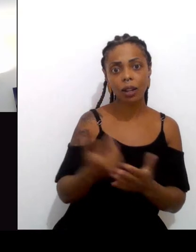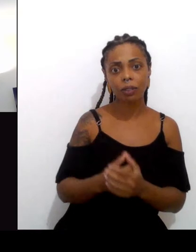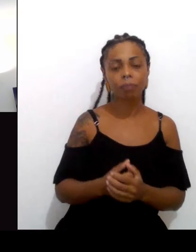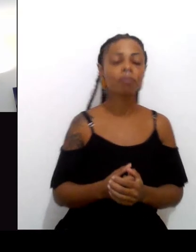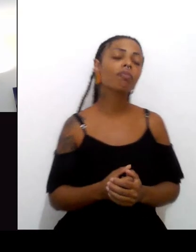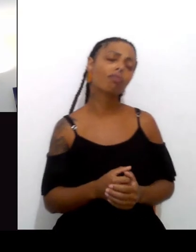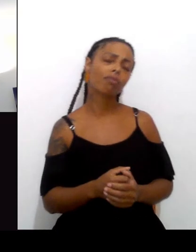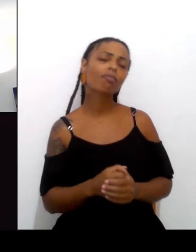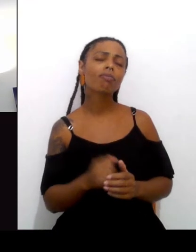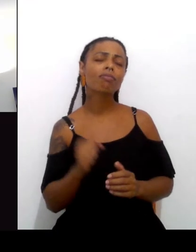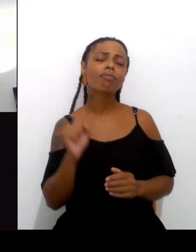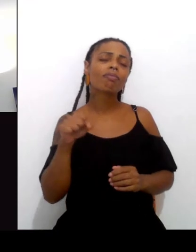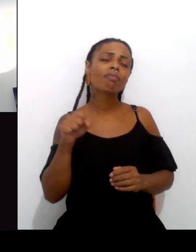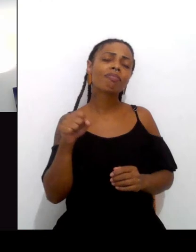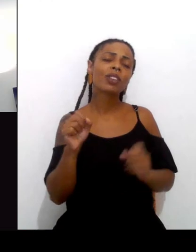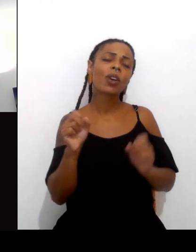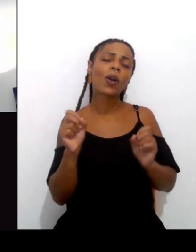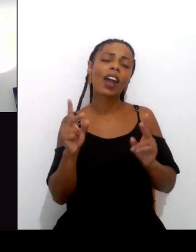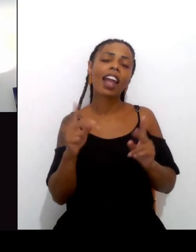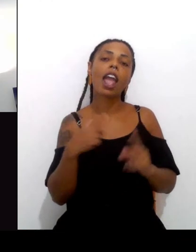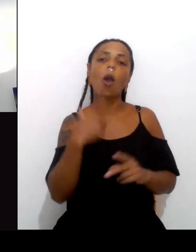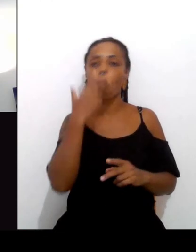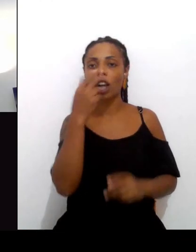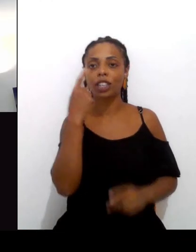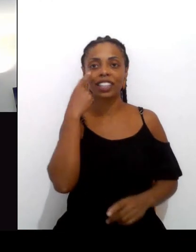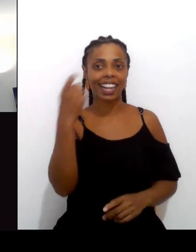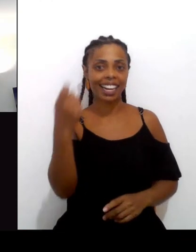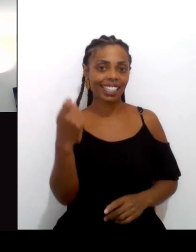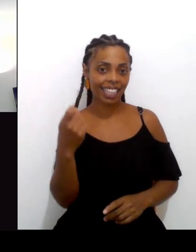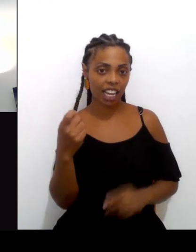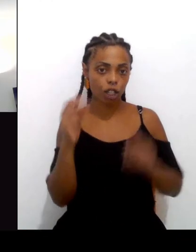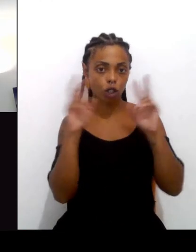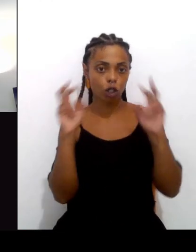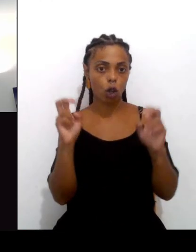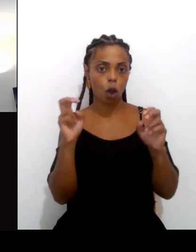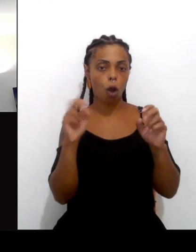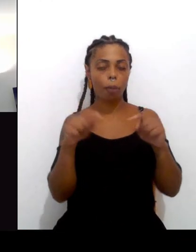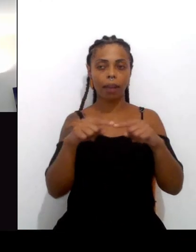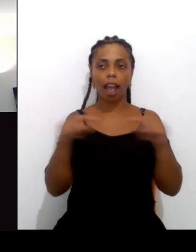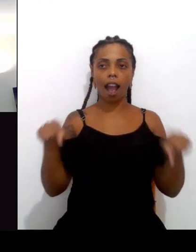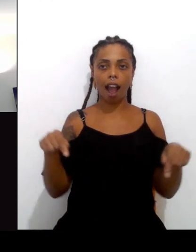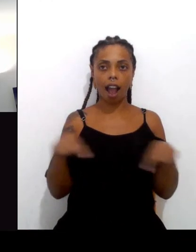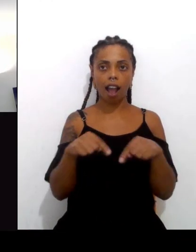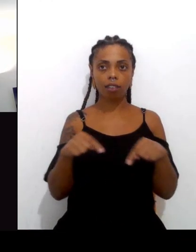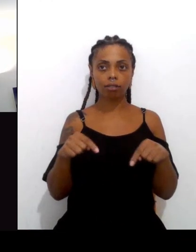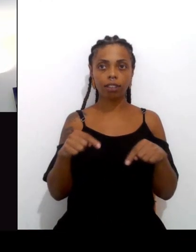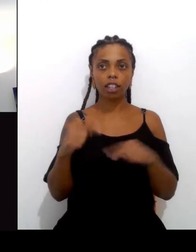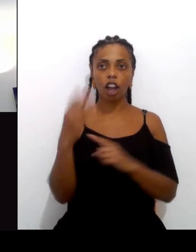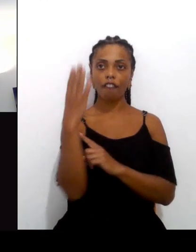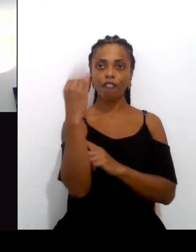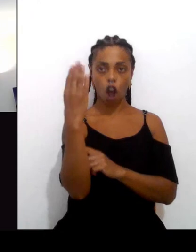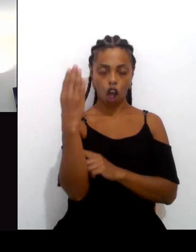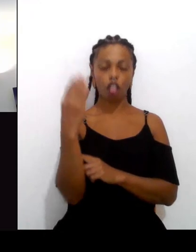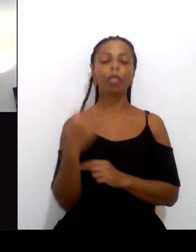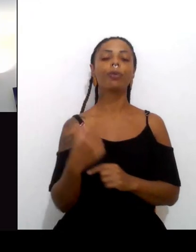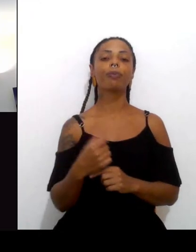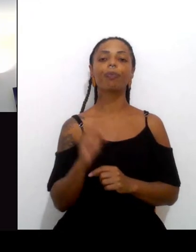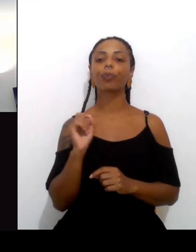sim eu acho que o que é interessante sobre a cabine de foto automática é que